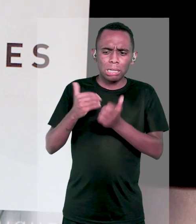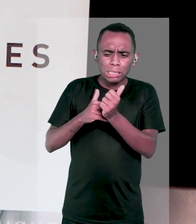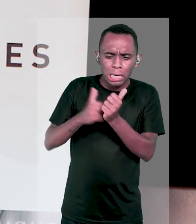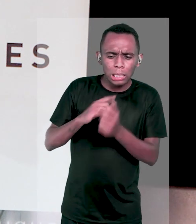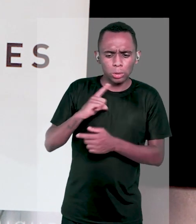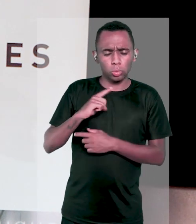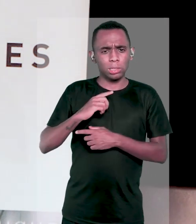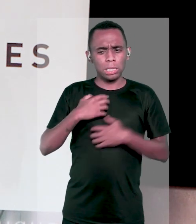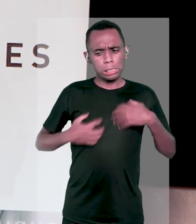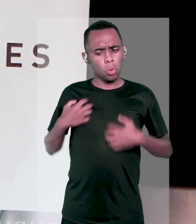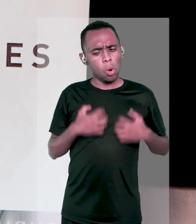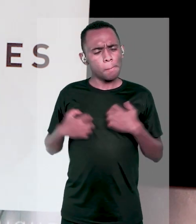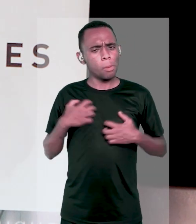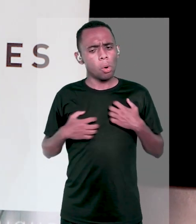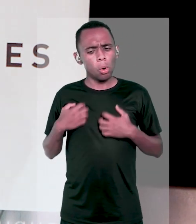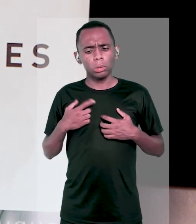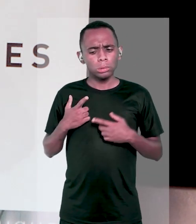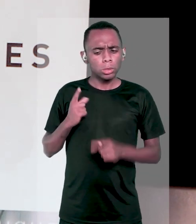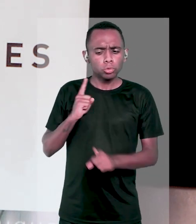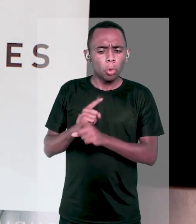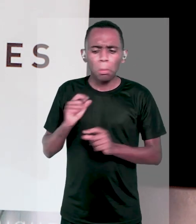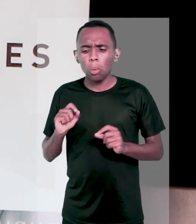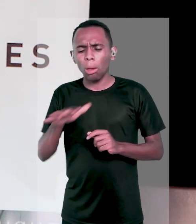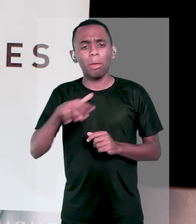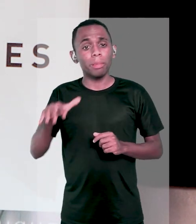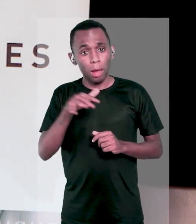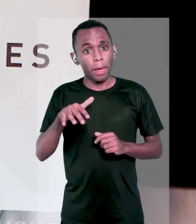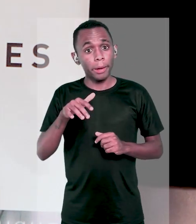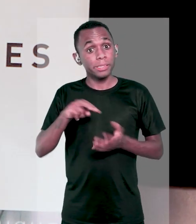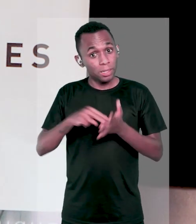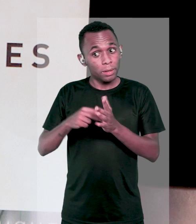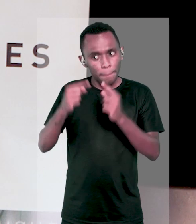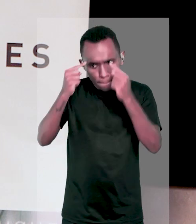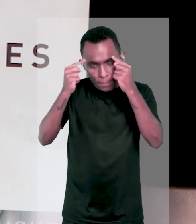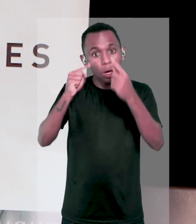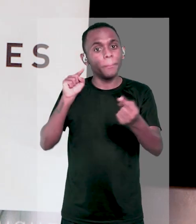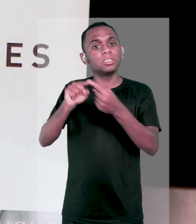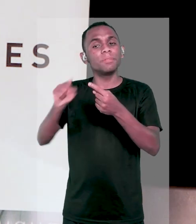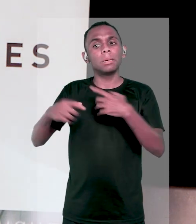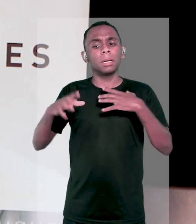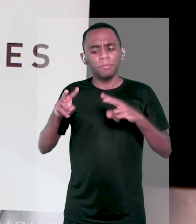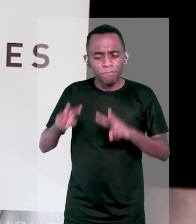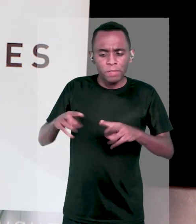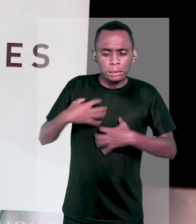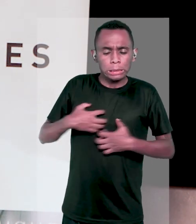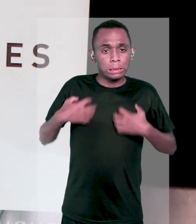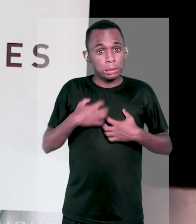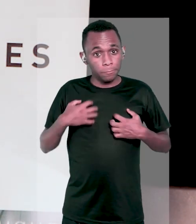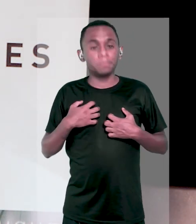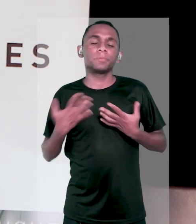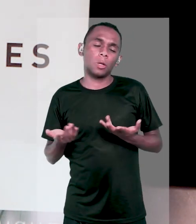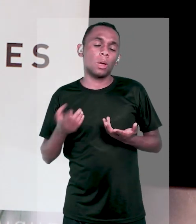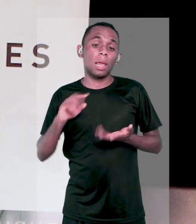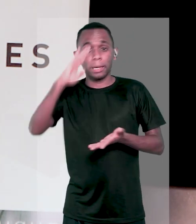o implexo assume a interconexão entre diferentes fatores que habitam nosso